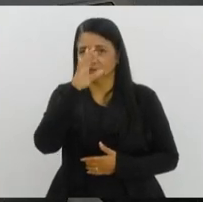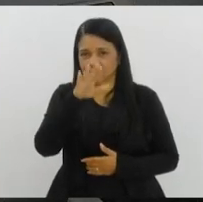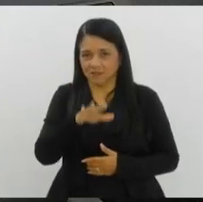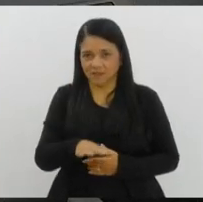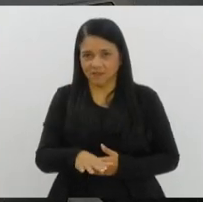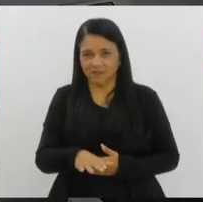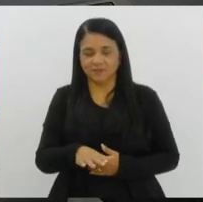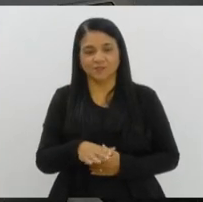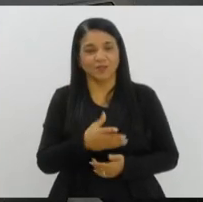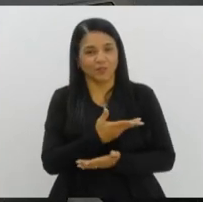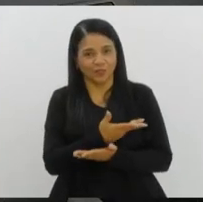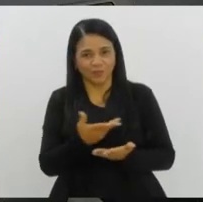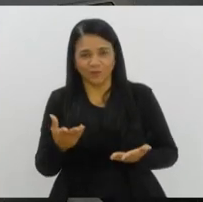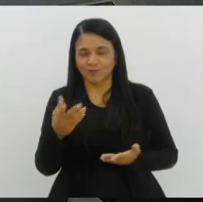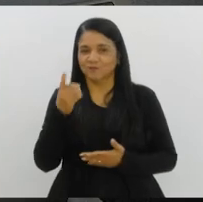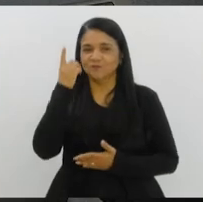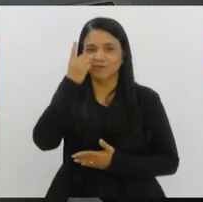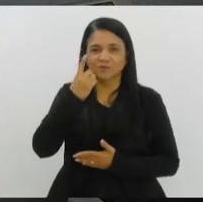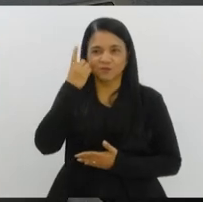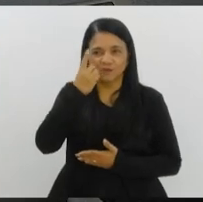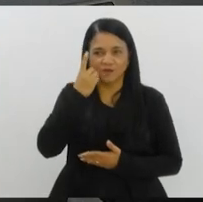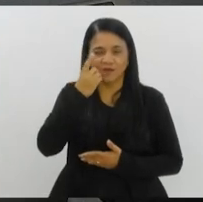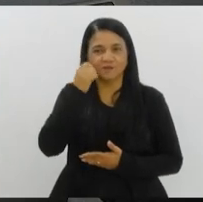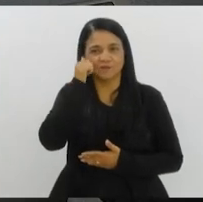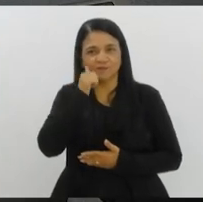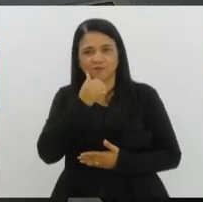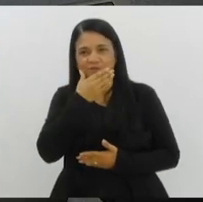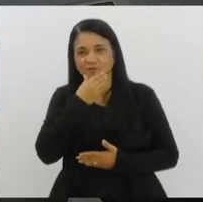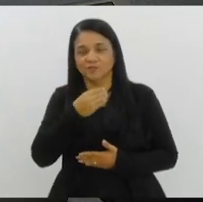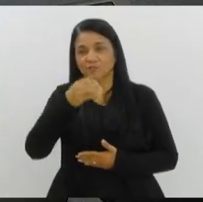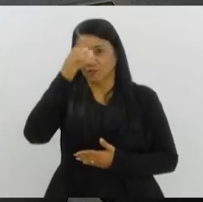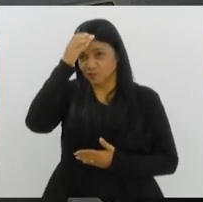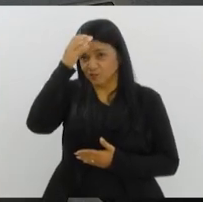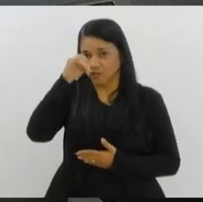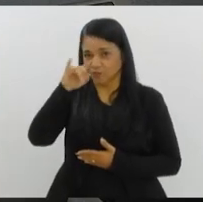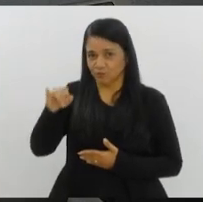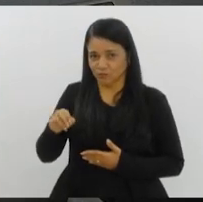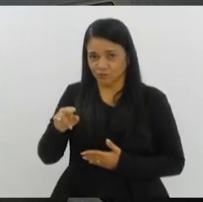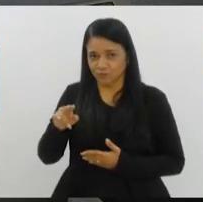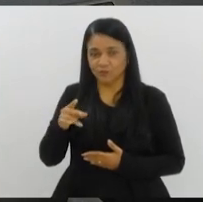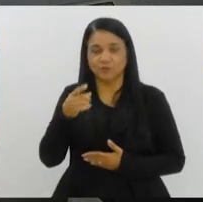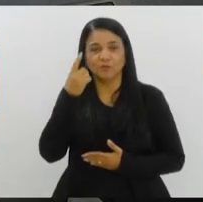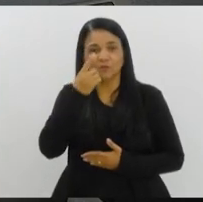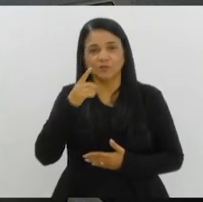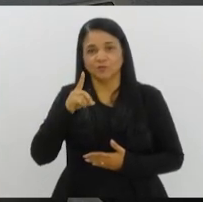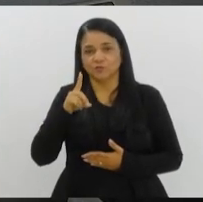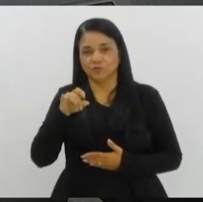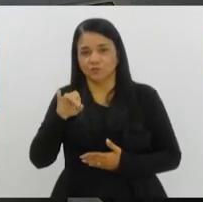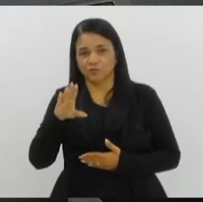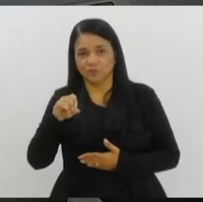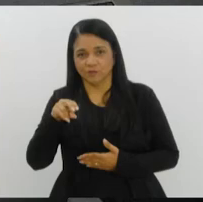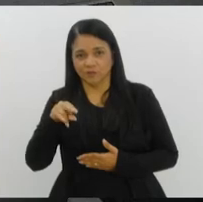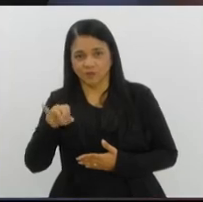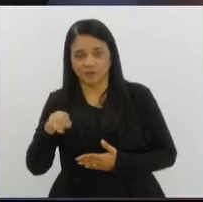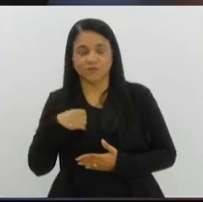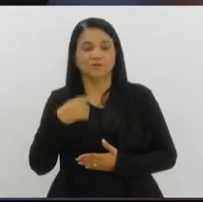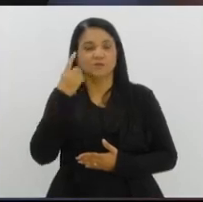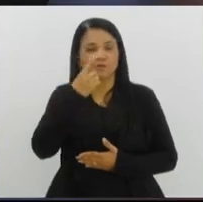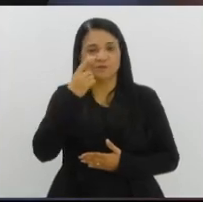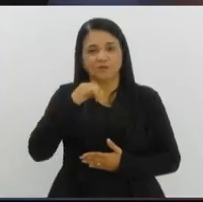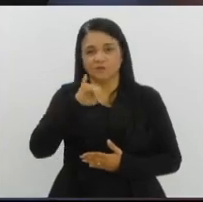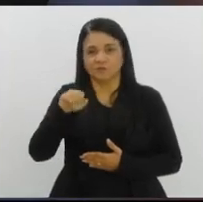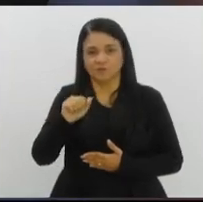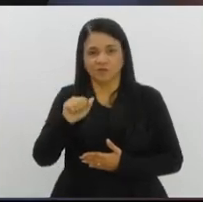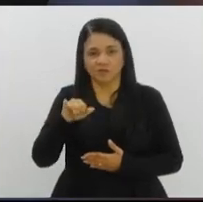Boa tarde a todos, deputadas, deputados aqui, deputada Tiaju, deputado Dionísio Lins, deputado Jair Bittencourt,